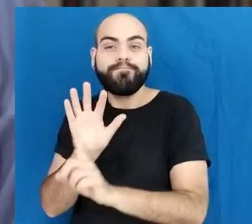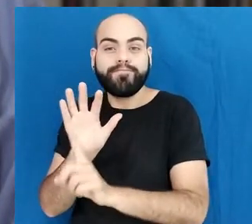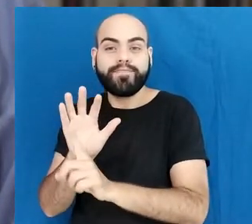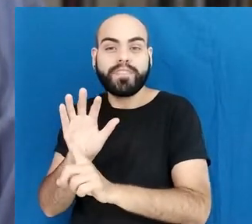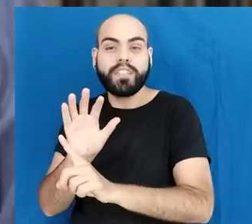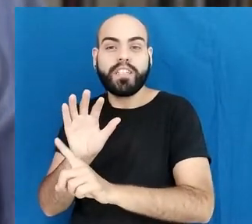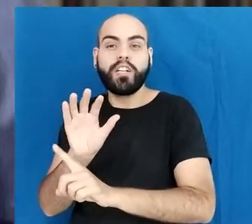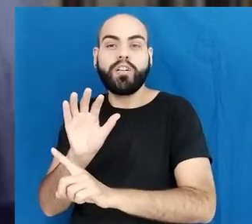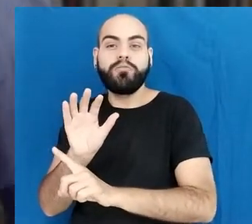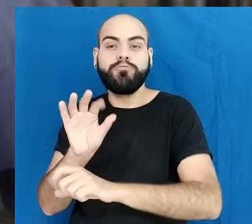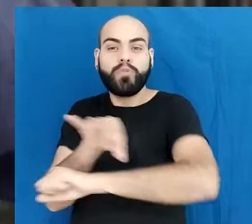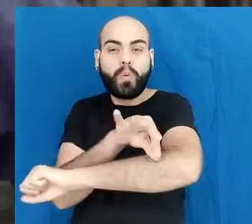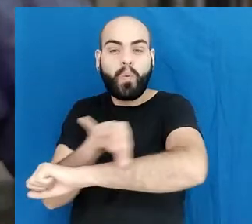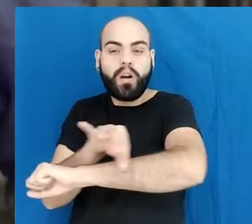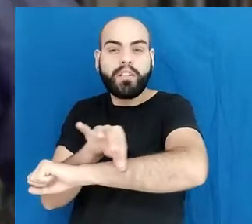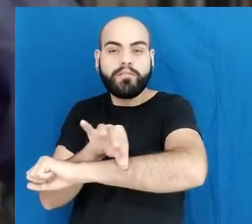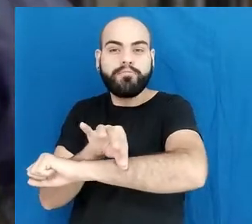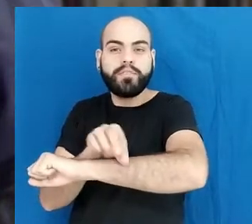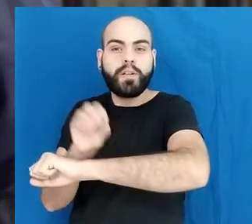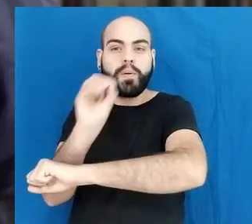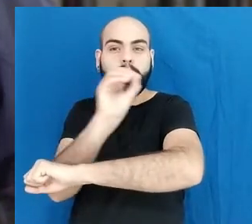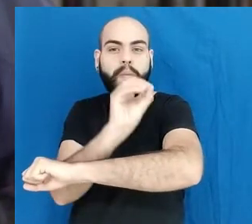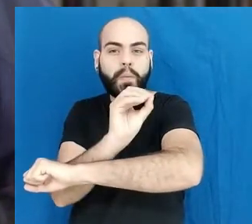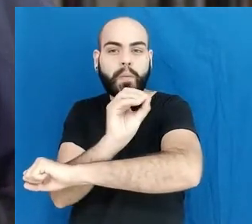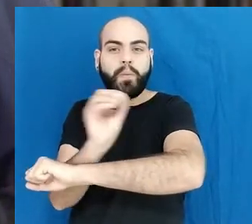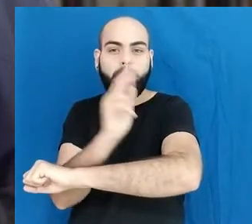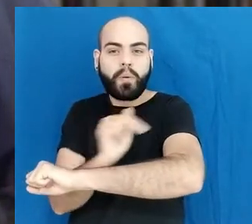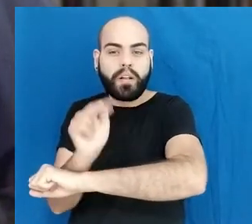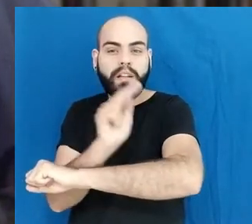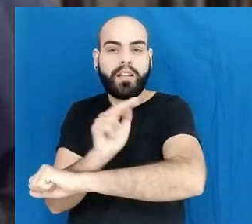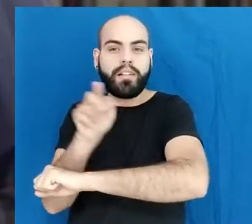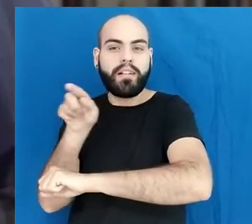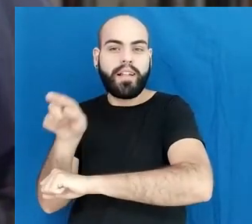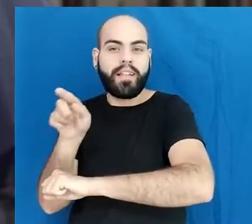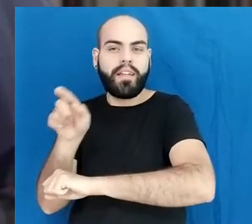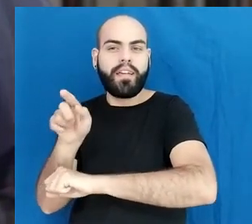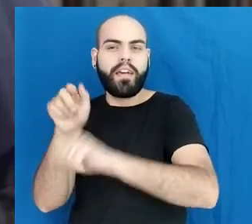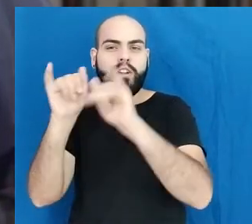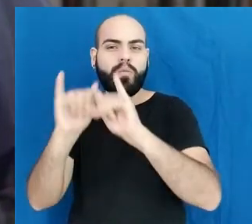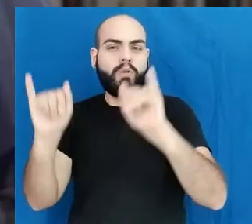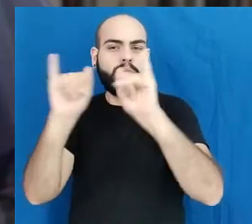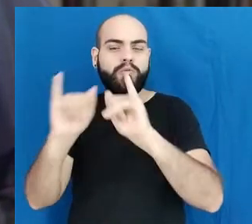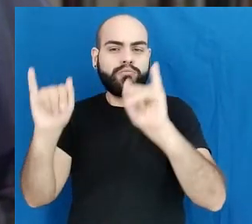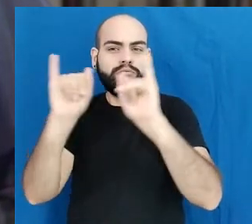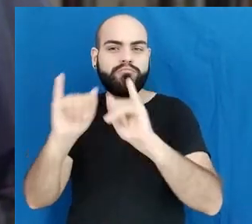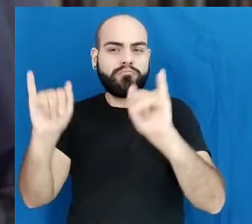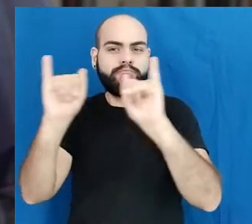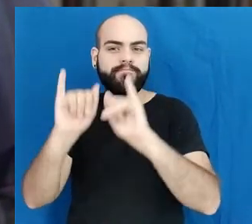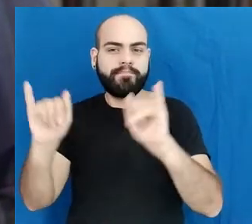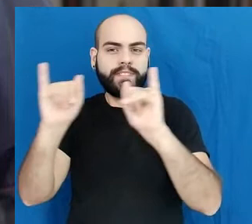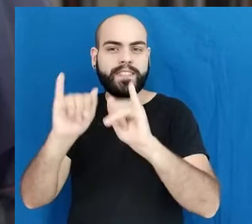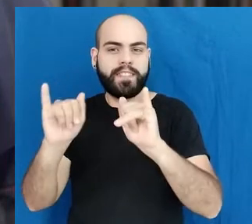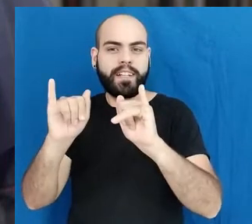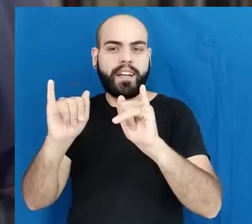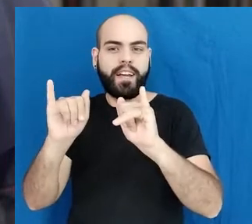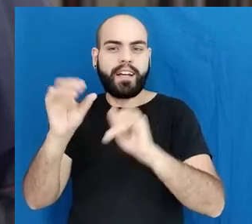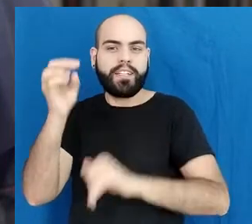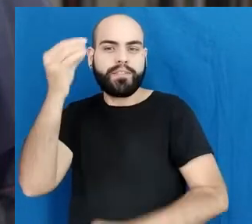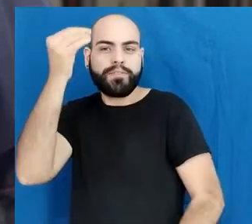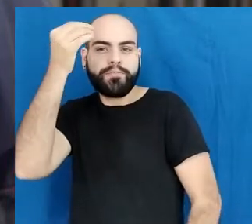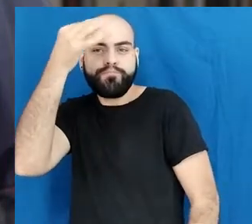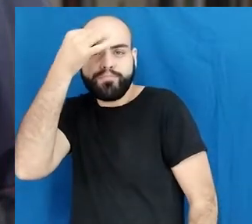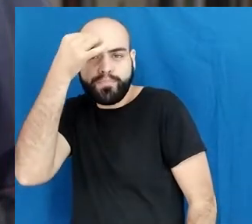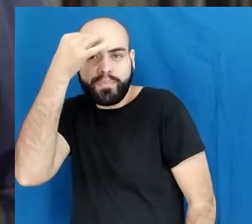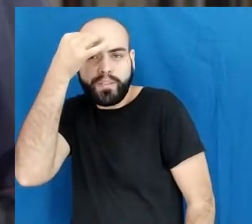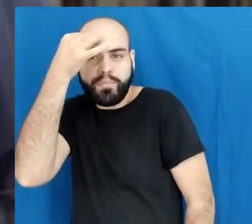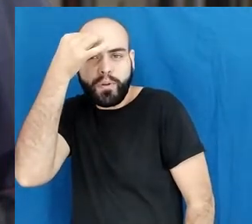Belo Horizonte, ele tinha publicado naqueles dias, ele tinha publicado na revista Módulo, uma matéria